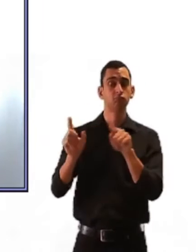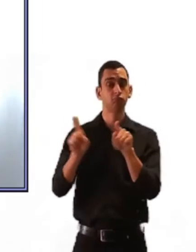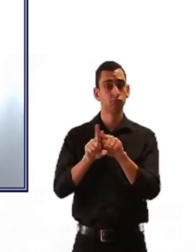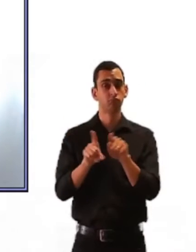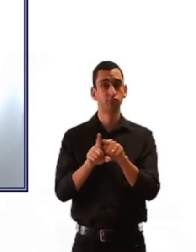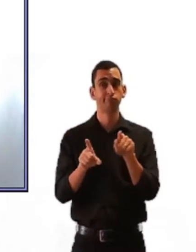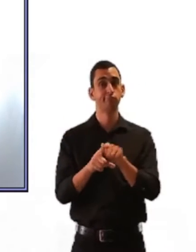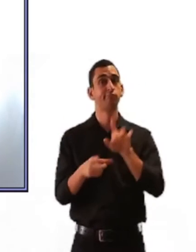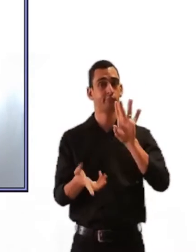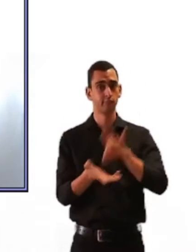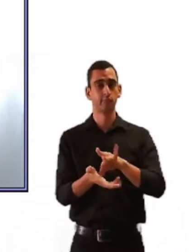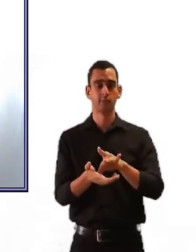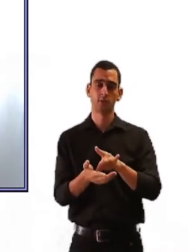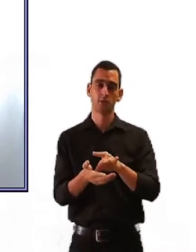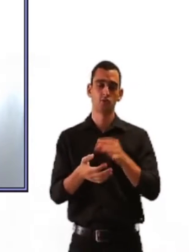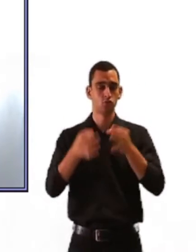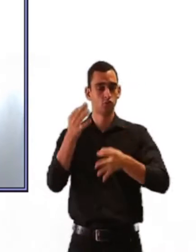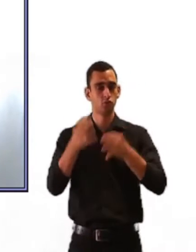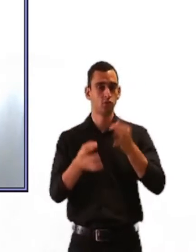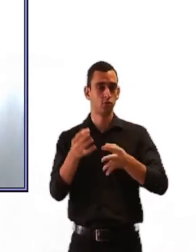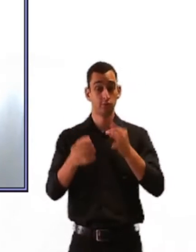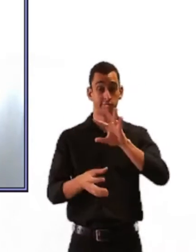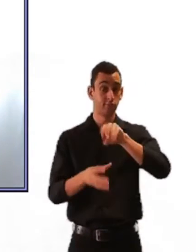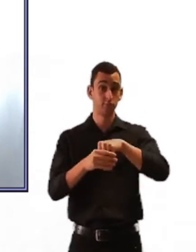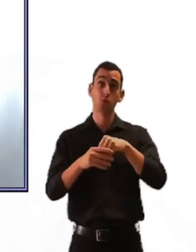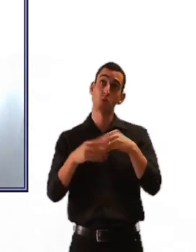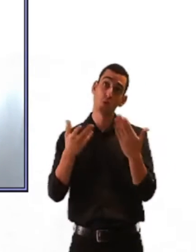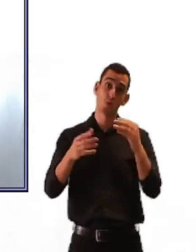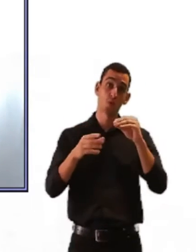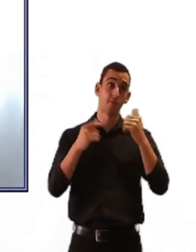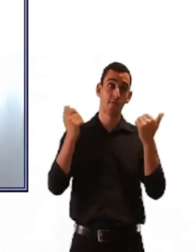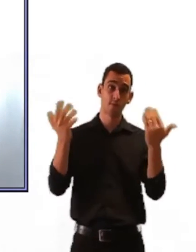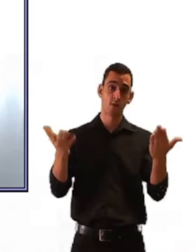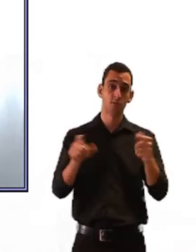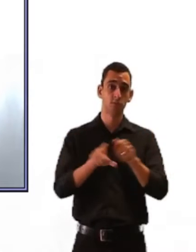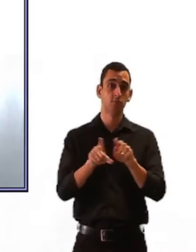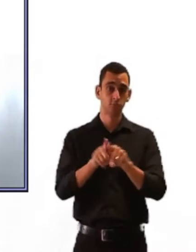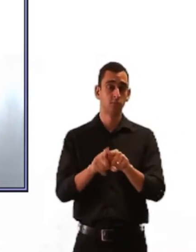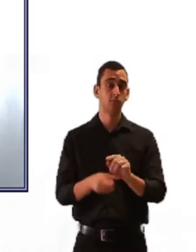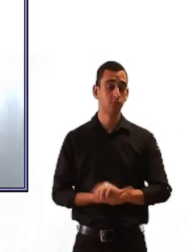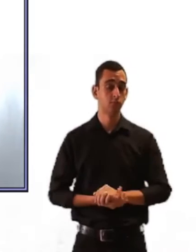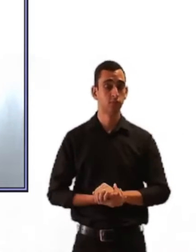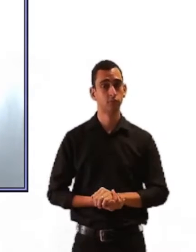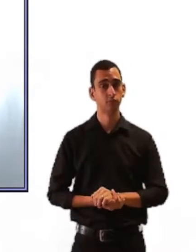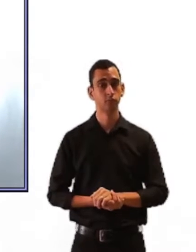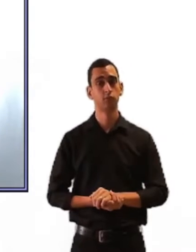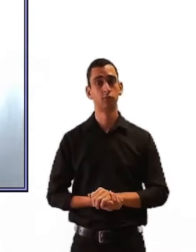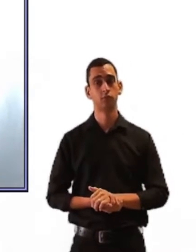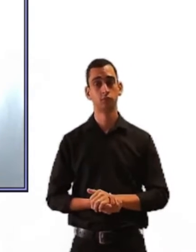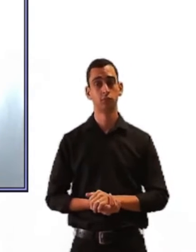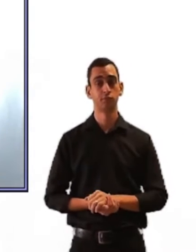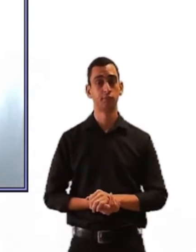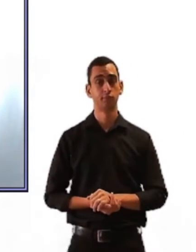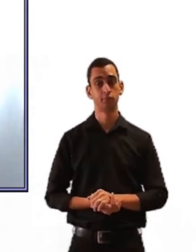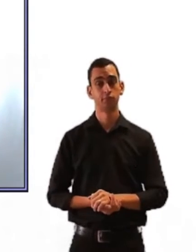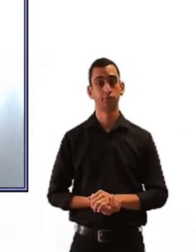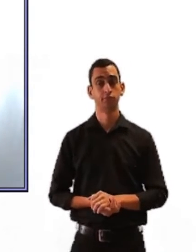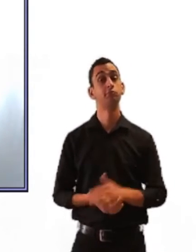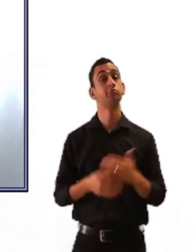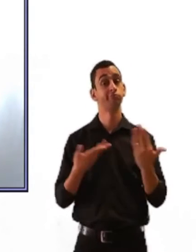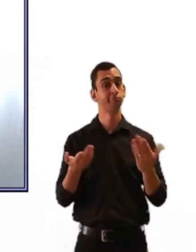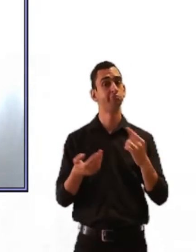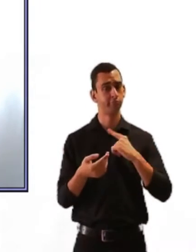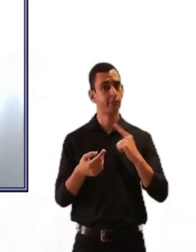fatores extrajurídicos. E aí, o ponto aqui é: então, existem decisões que